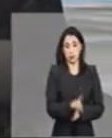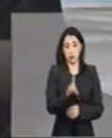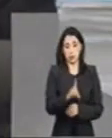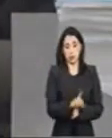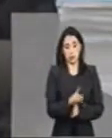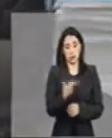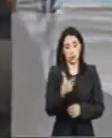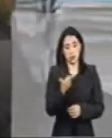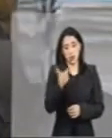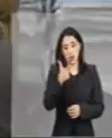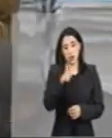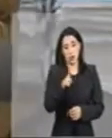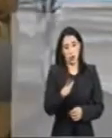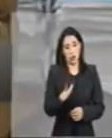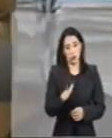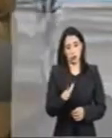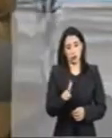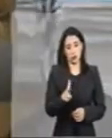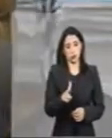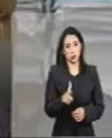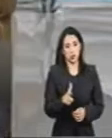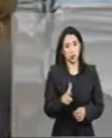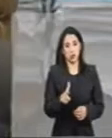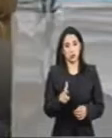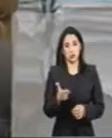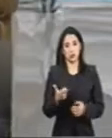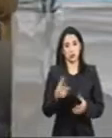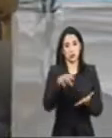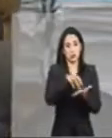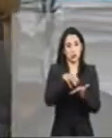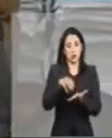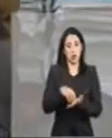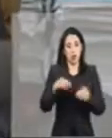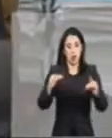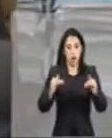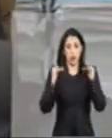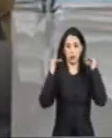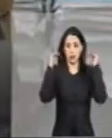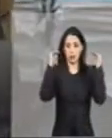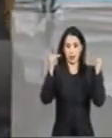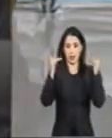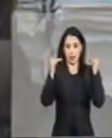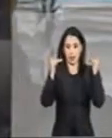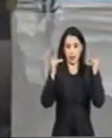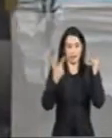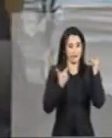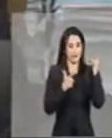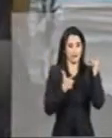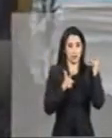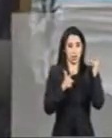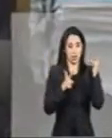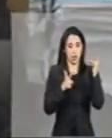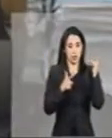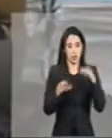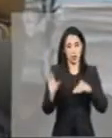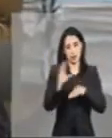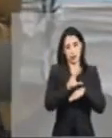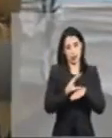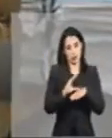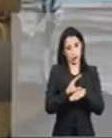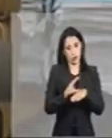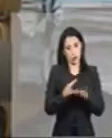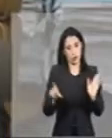Nenhuma instituição, nenhuma autoridade está acima da Constituição e das leis